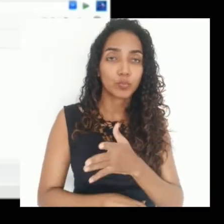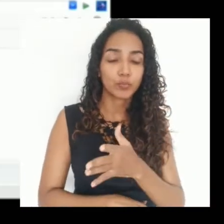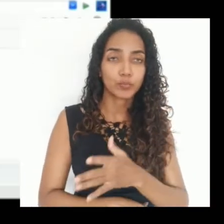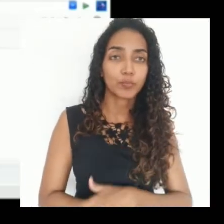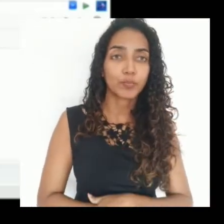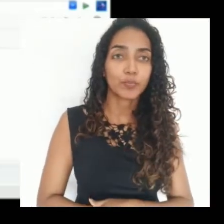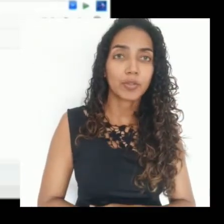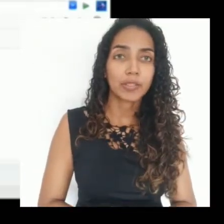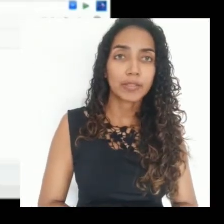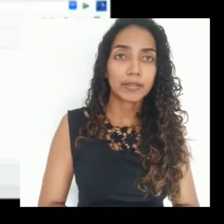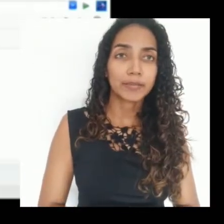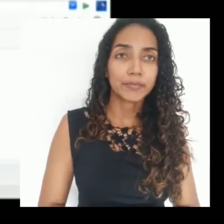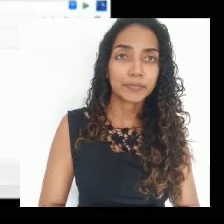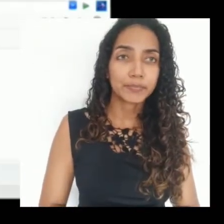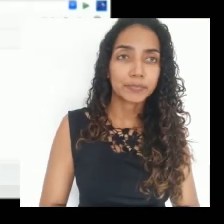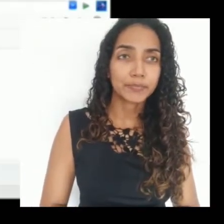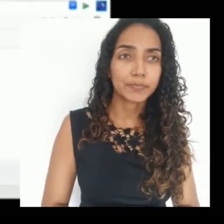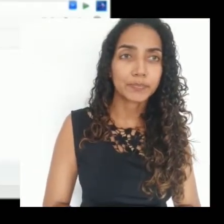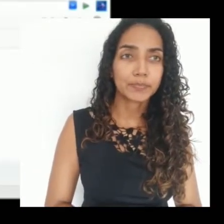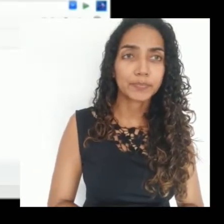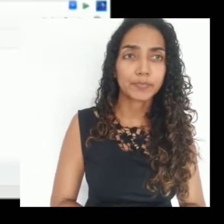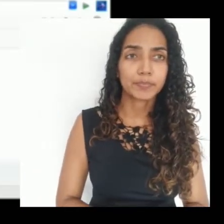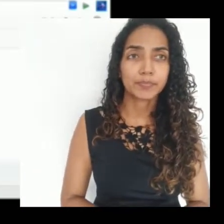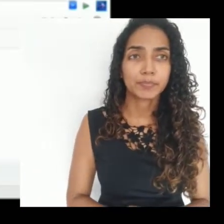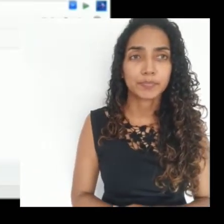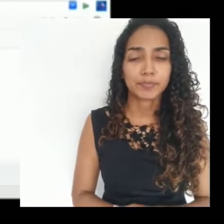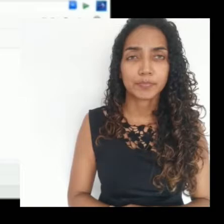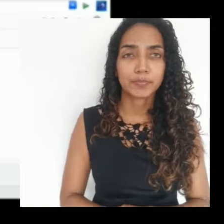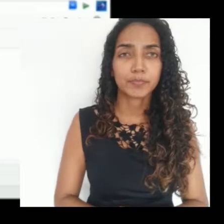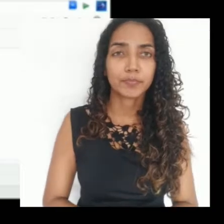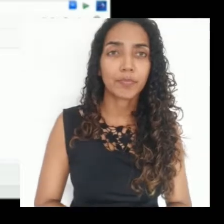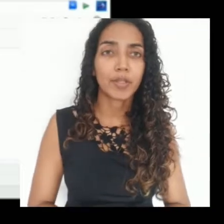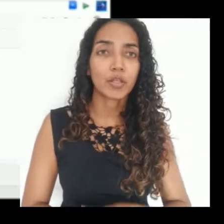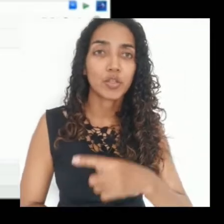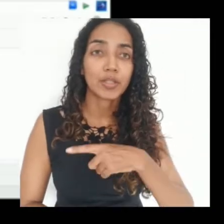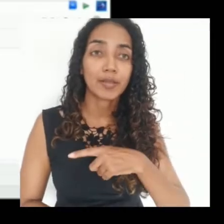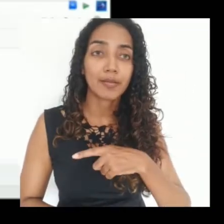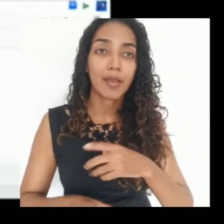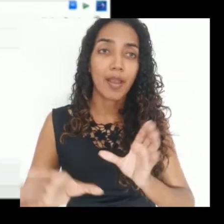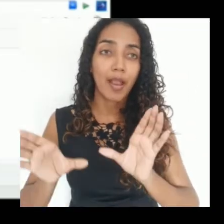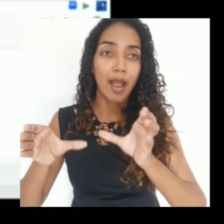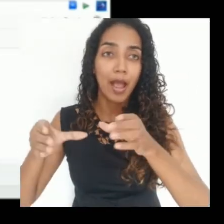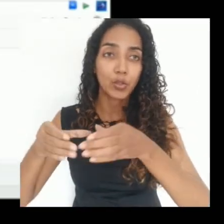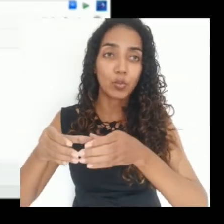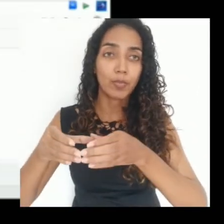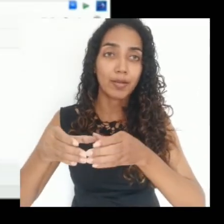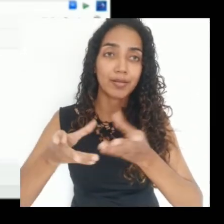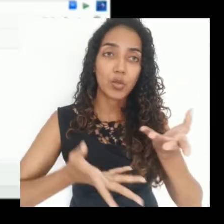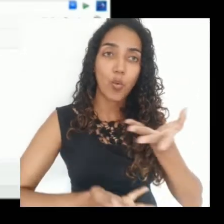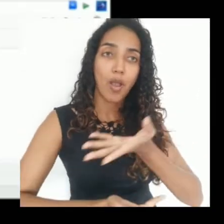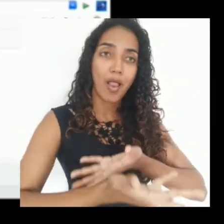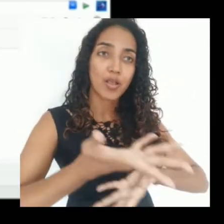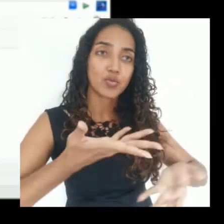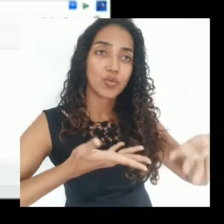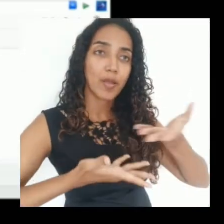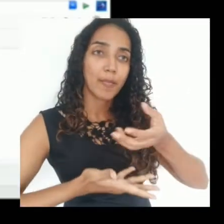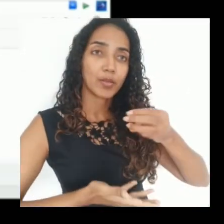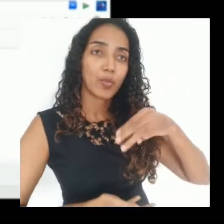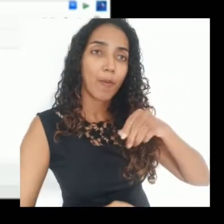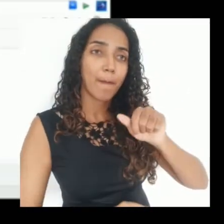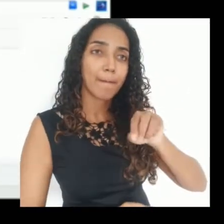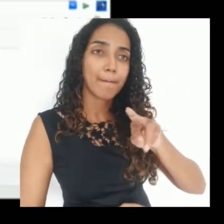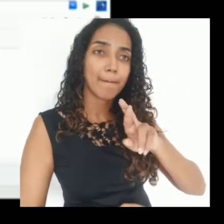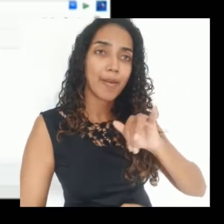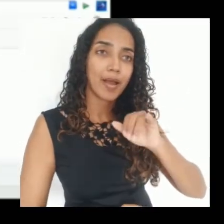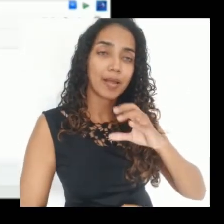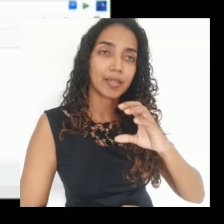forma que eu tenho aqui a turma, o nosso relacionamento matriculados, ele pode passar a existir aqui como